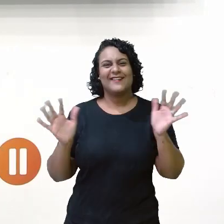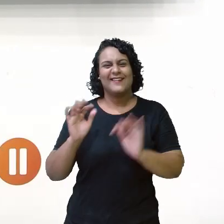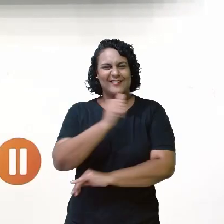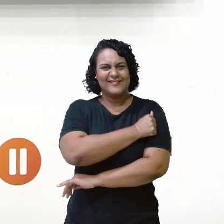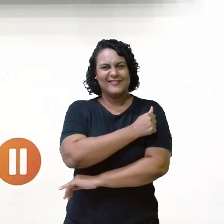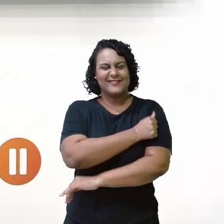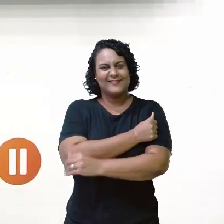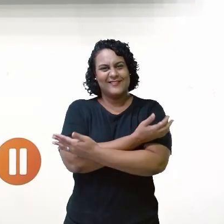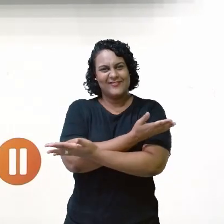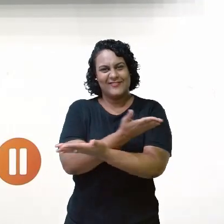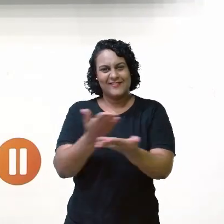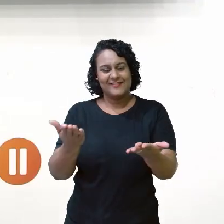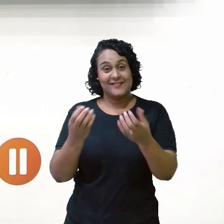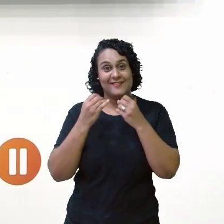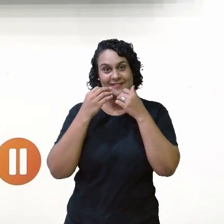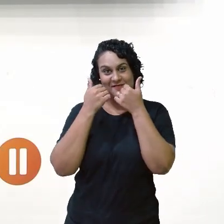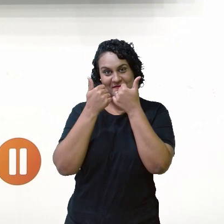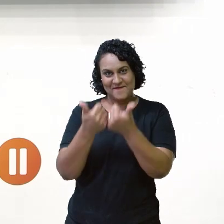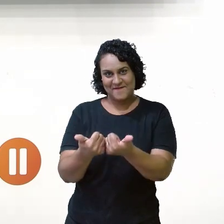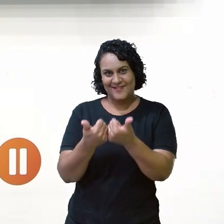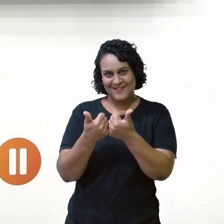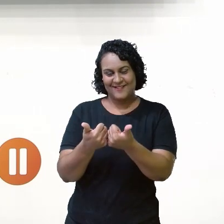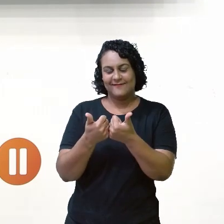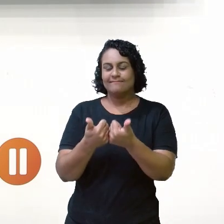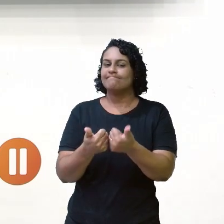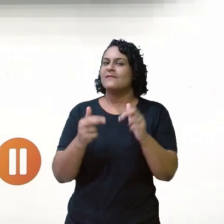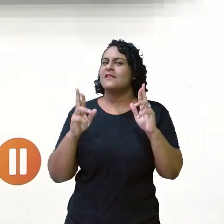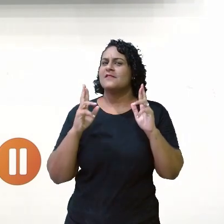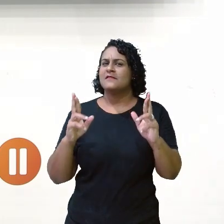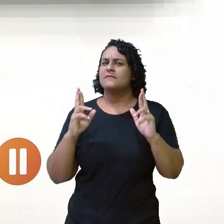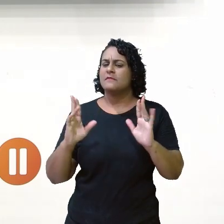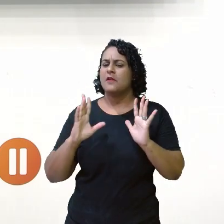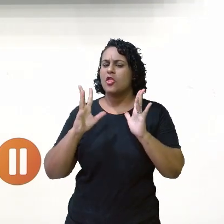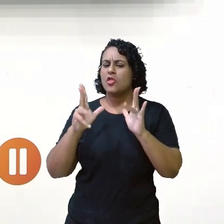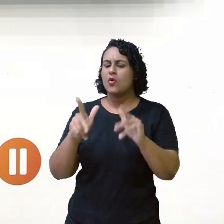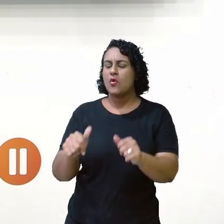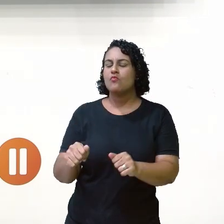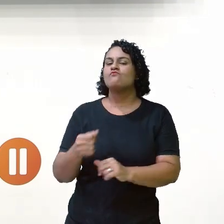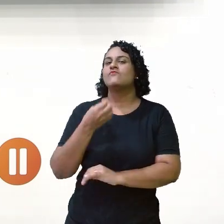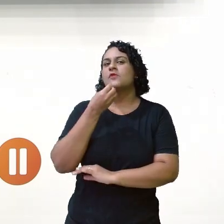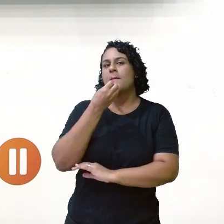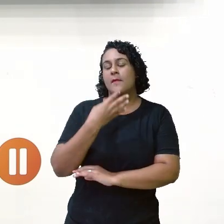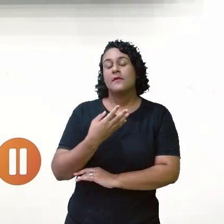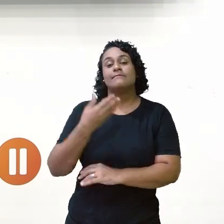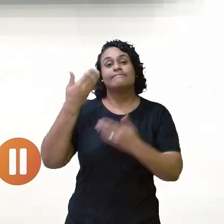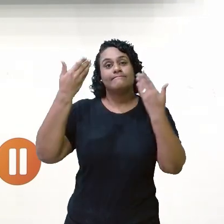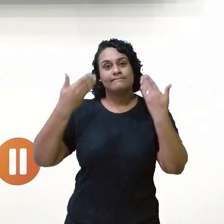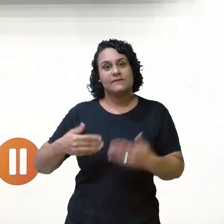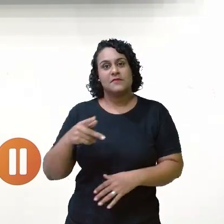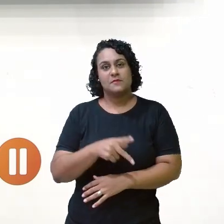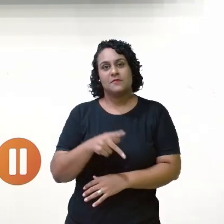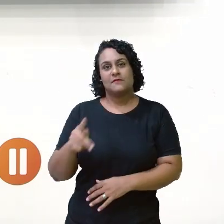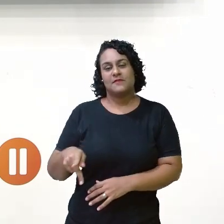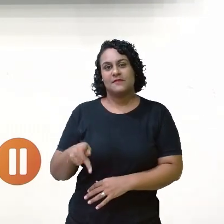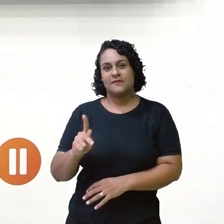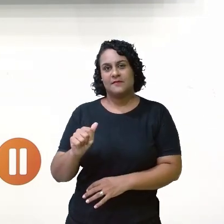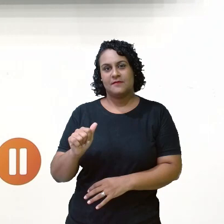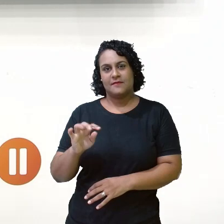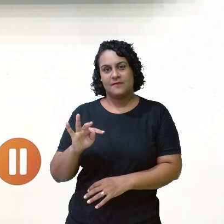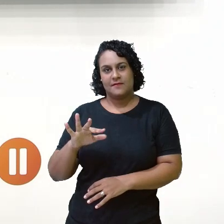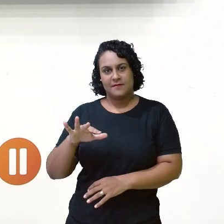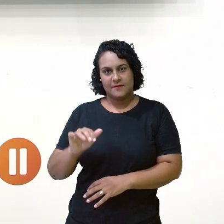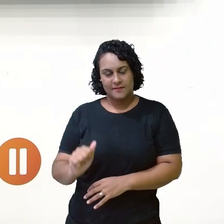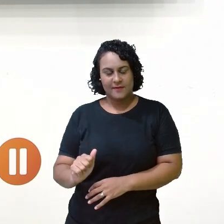Olá, estudantes! Tudo bem com vocês? Espero que todos estejam bem. Eu sou a professora Kátia Xavier e